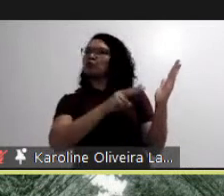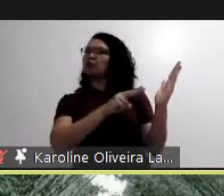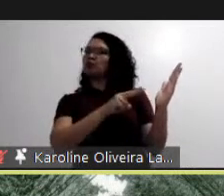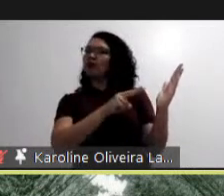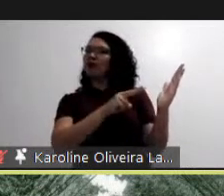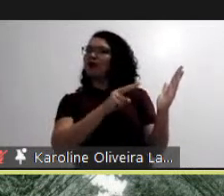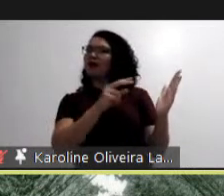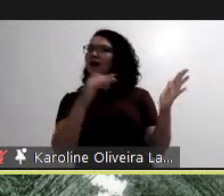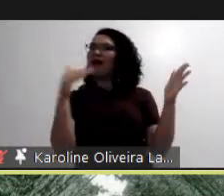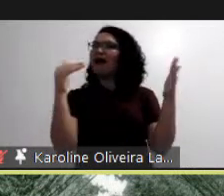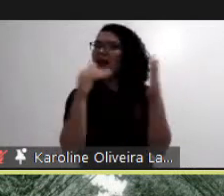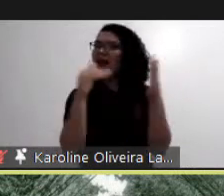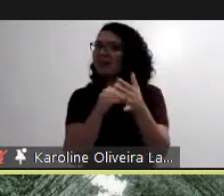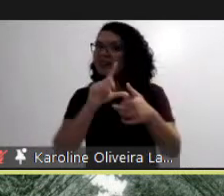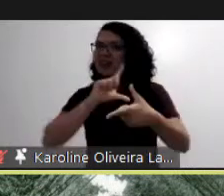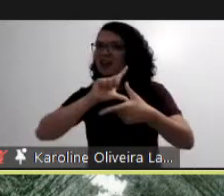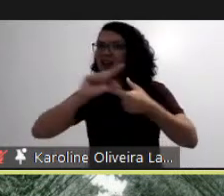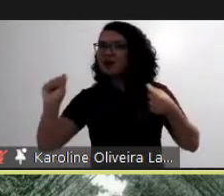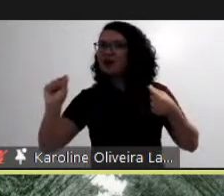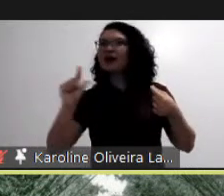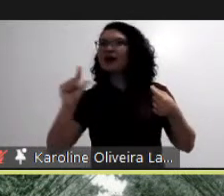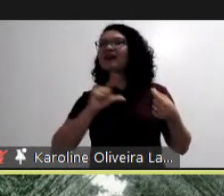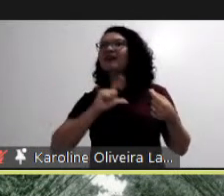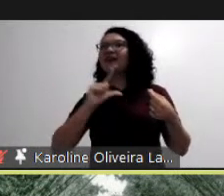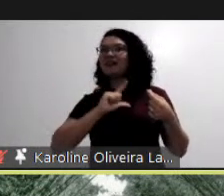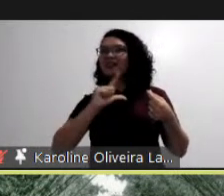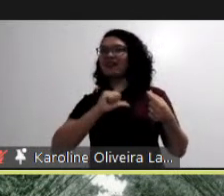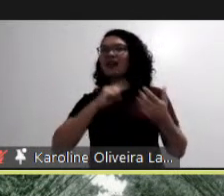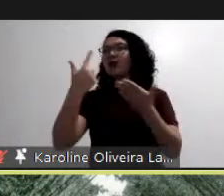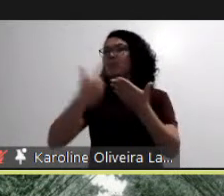Japão, encontrar um livro do Niemeyer.